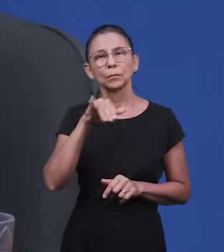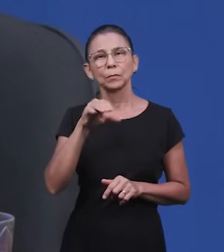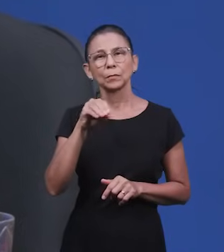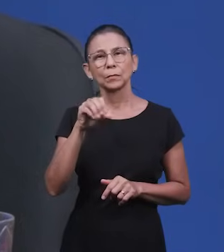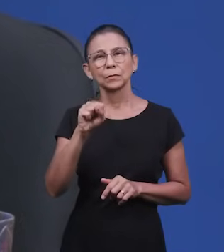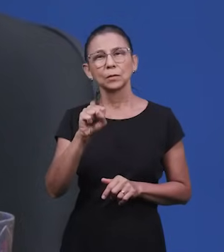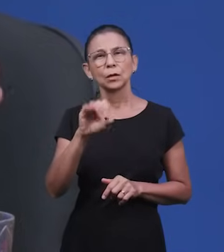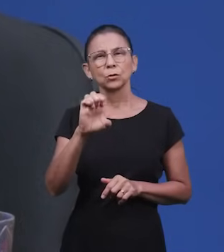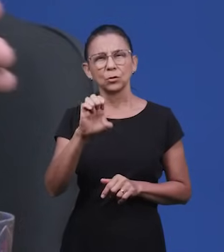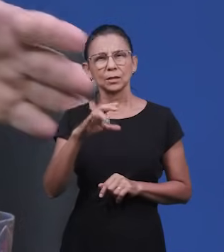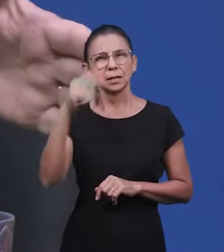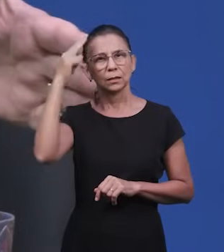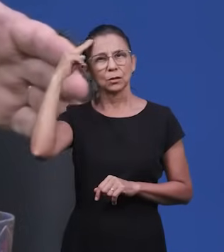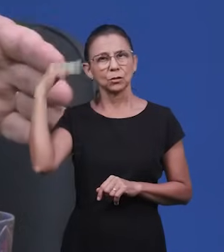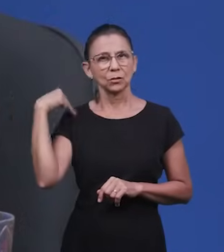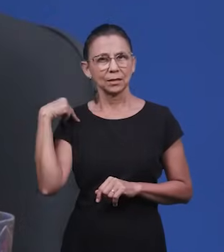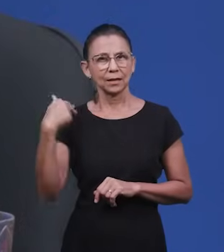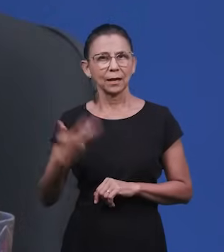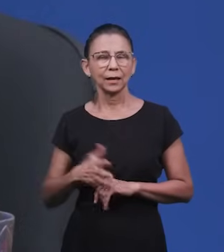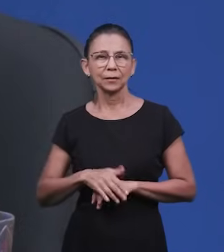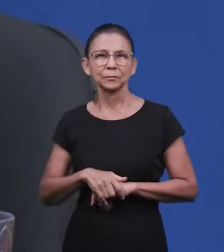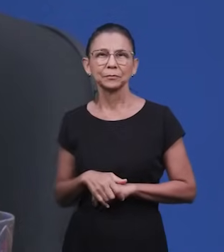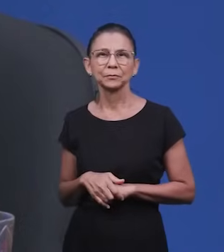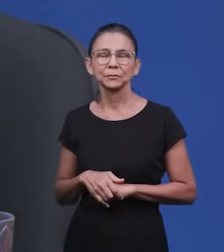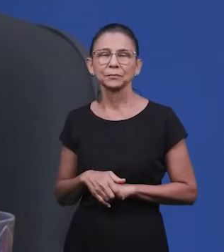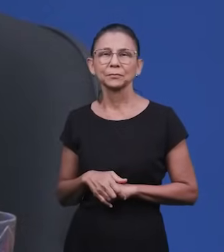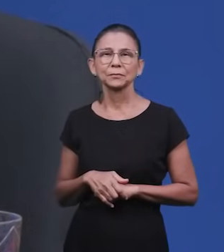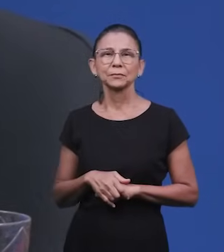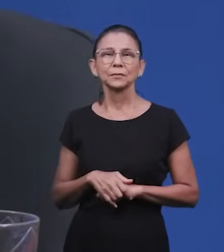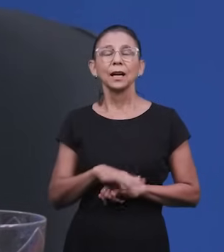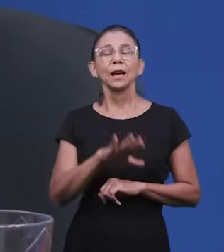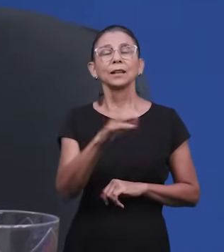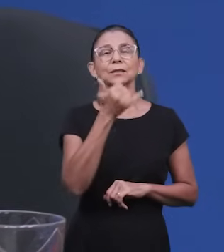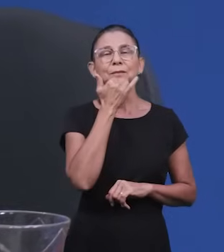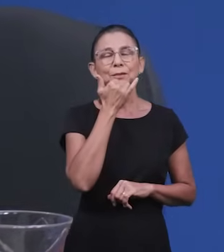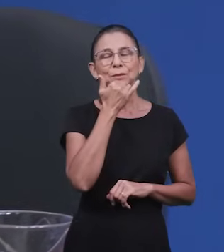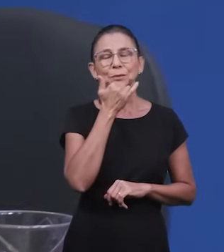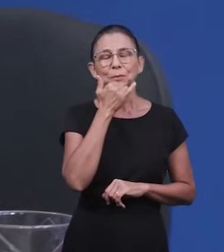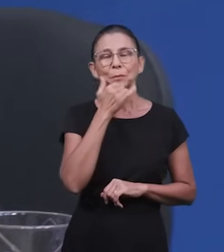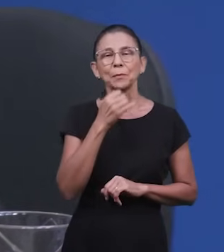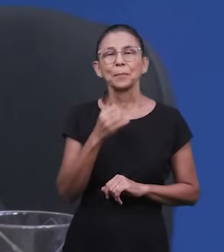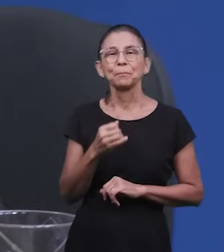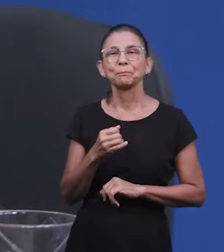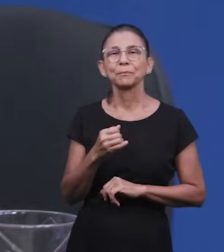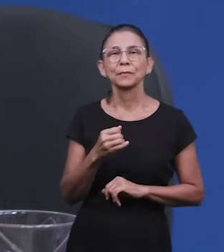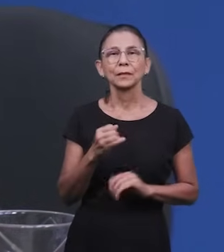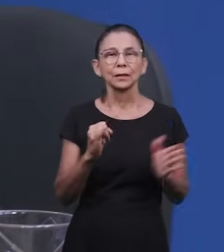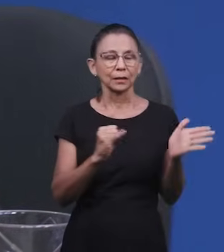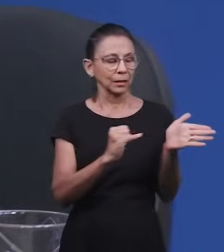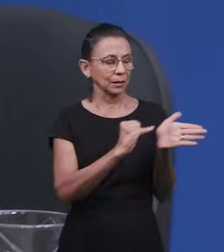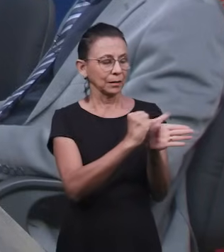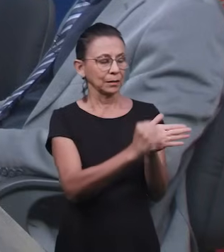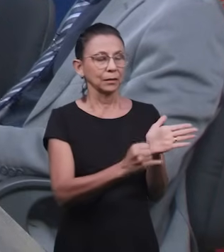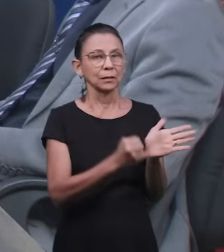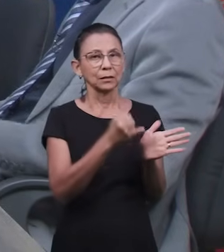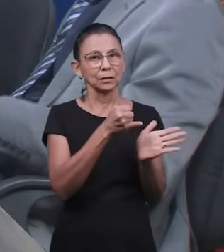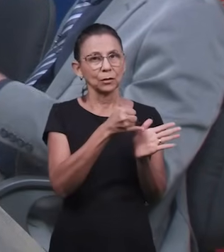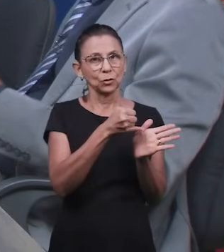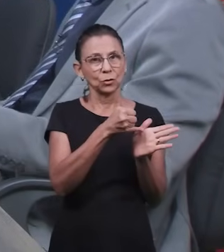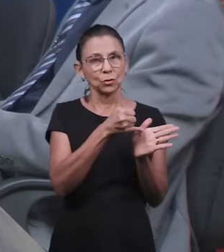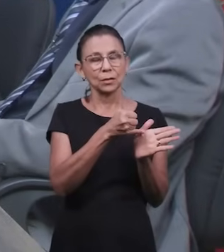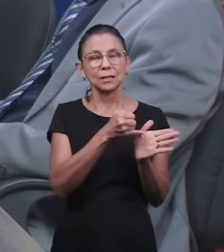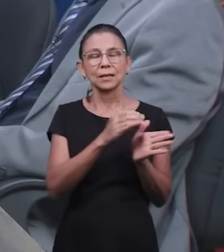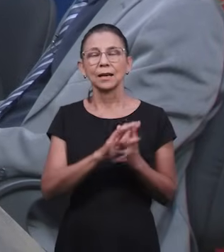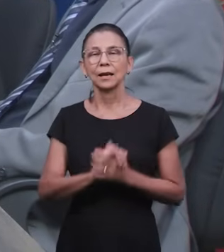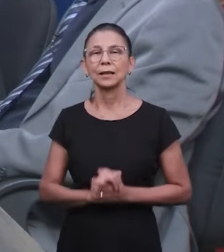incomodar, até que o Senhor deu um sonho para ele. Olha, não temas, José, o que está acontecendo é do Espírito Santo. A experiência de Saulo vai